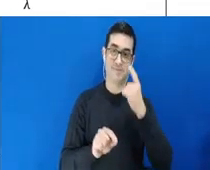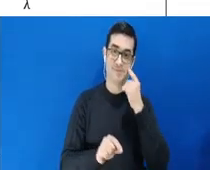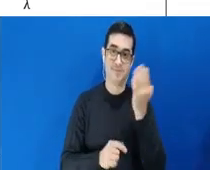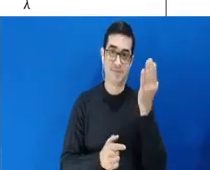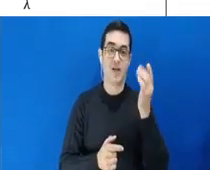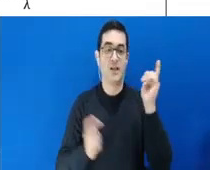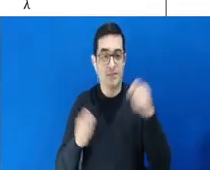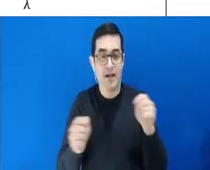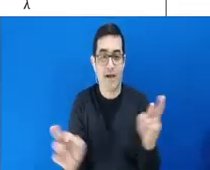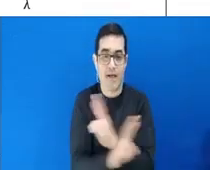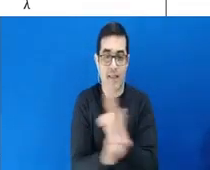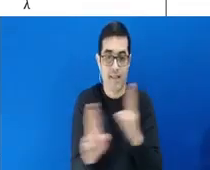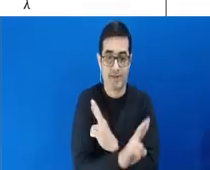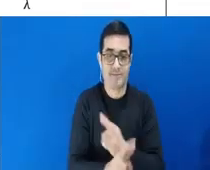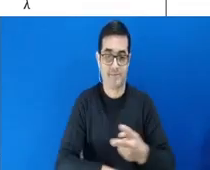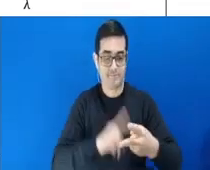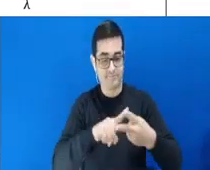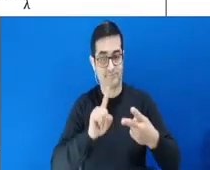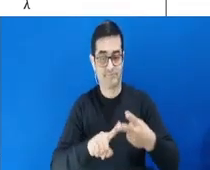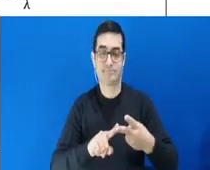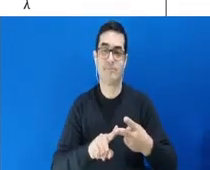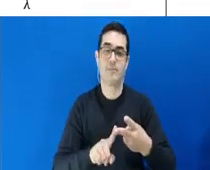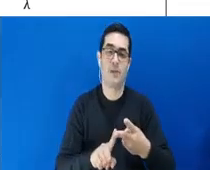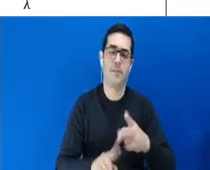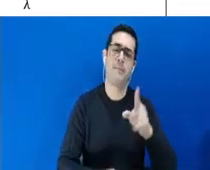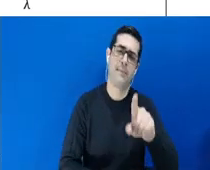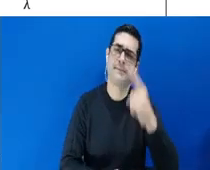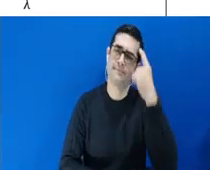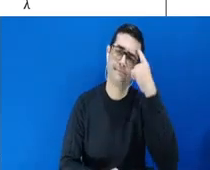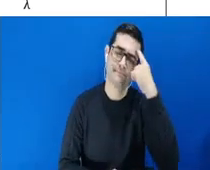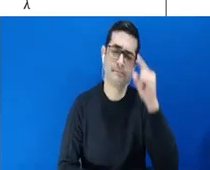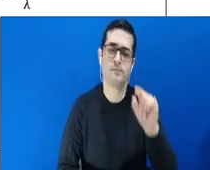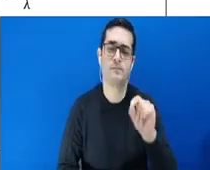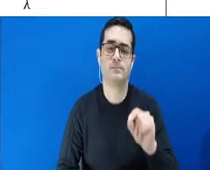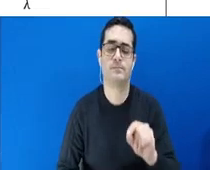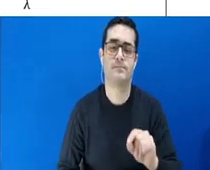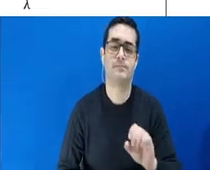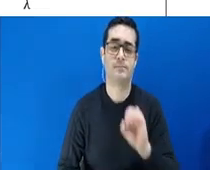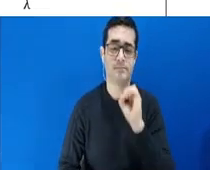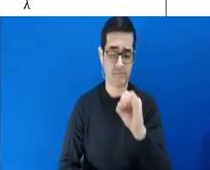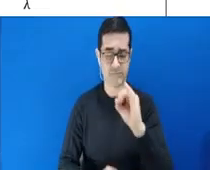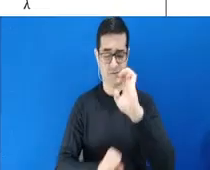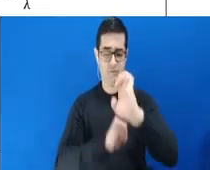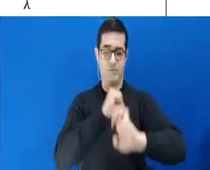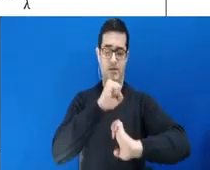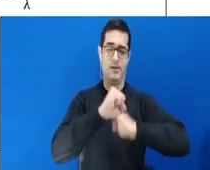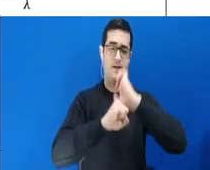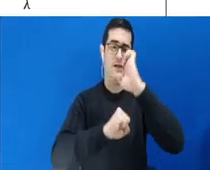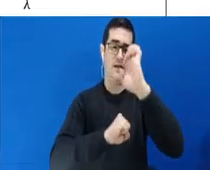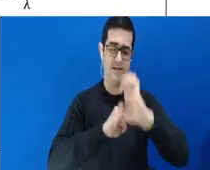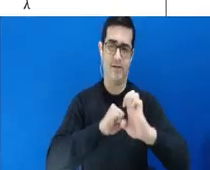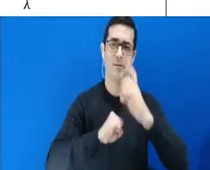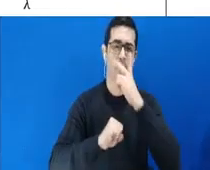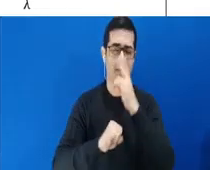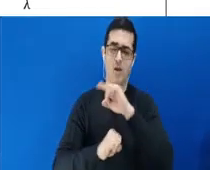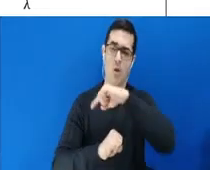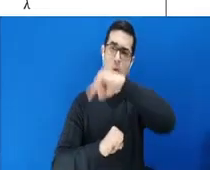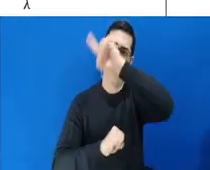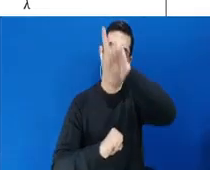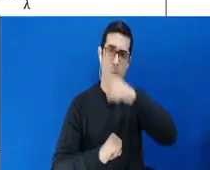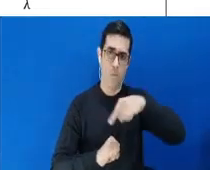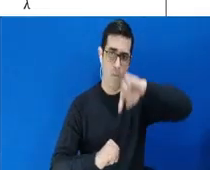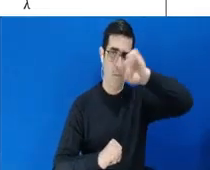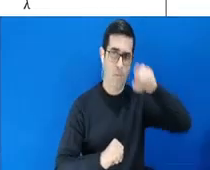questões. Só que aí vamos pensar o seguinte: se o elétron tem característica de onda, por exemplo, se eu puxo a onda de um violão,